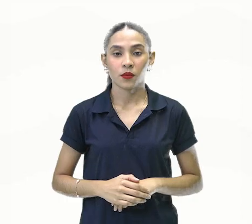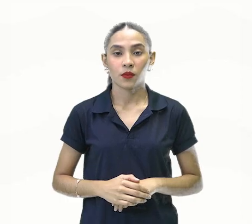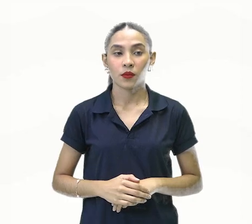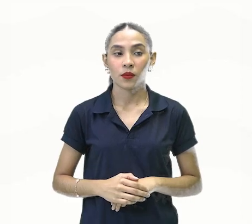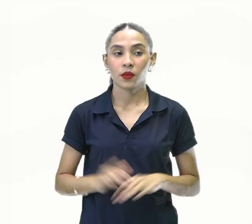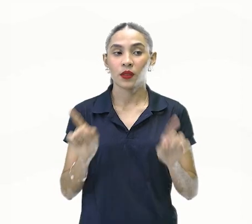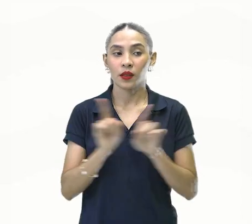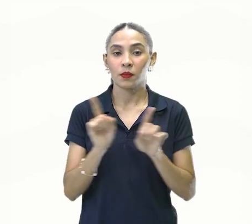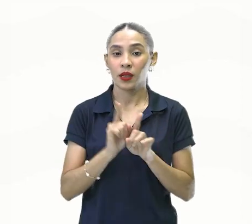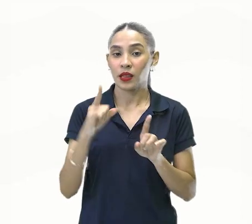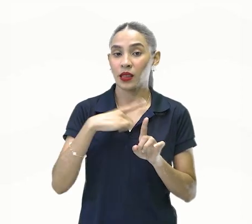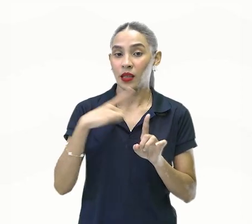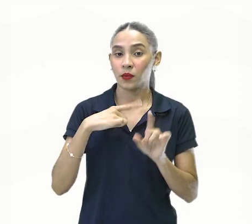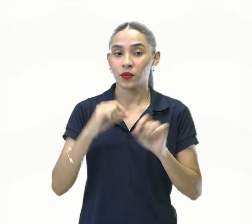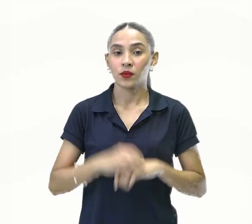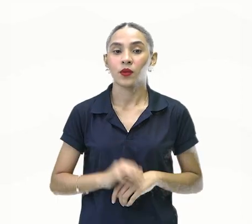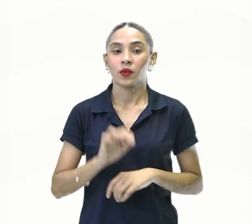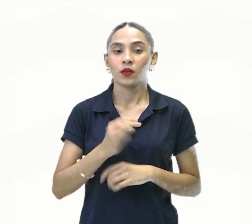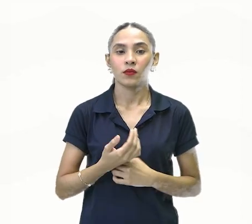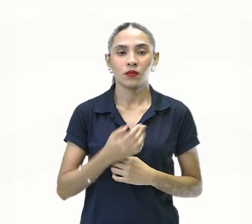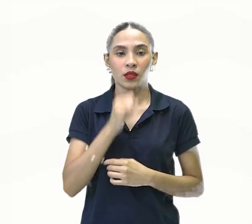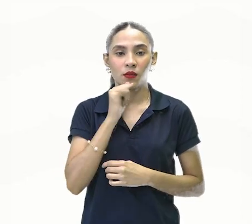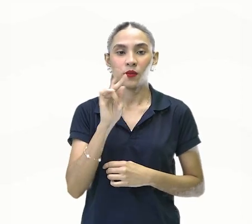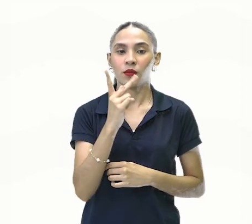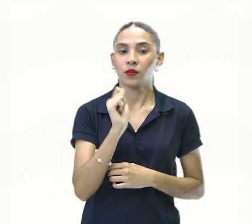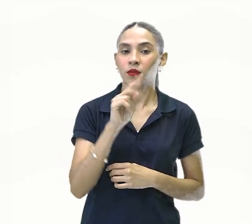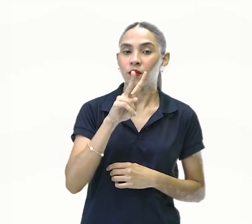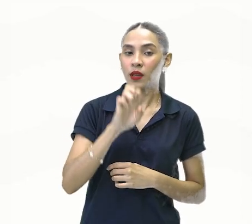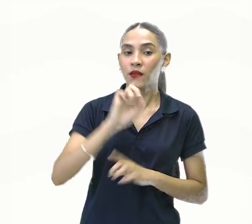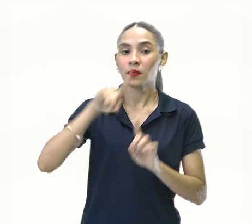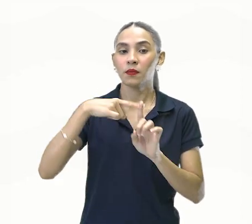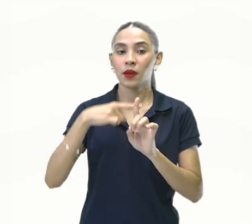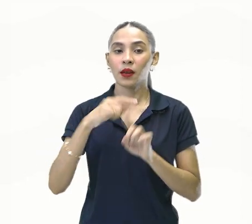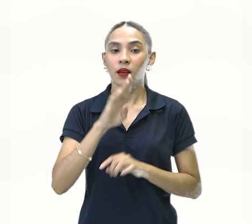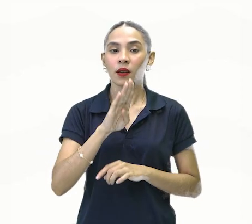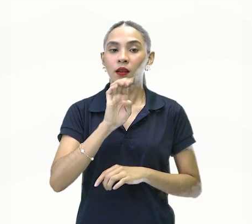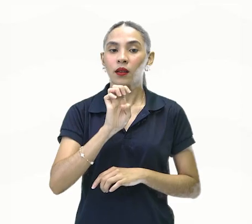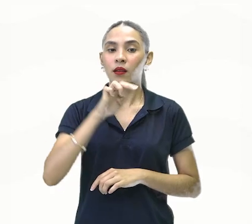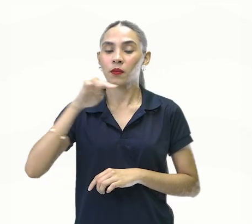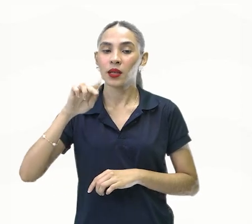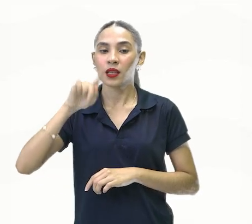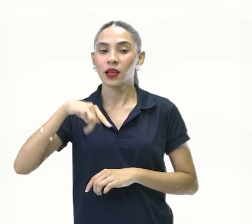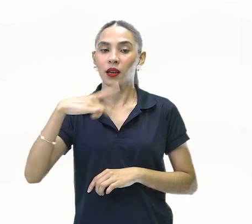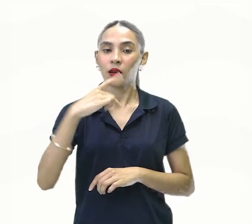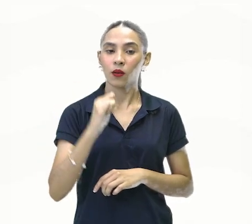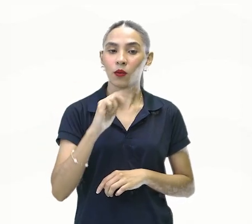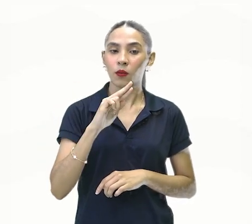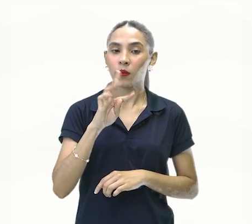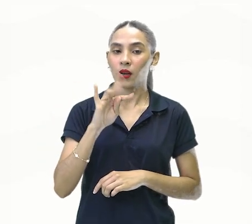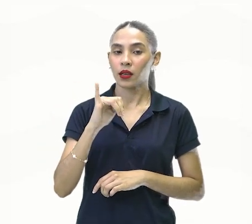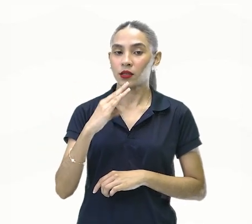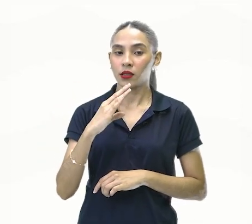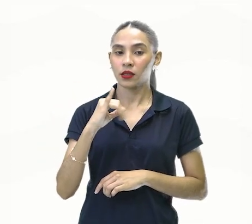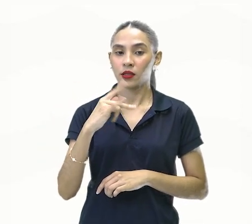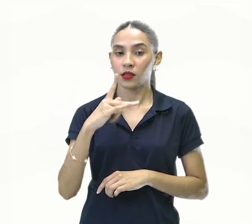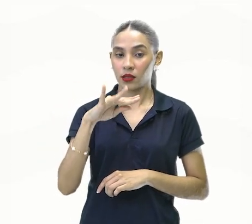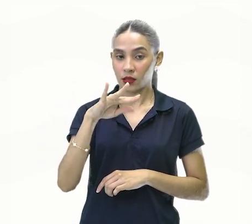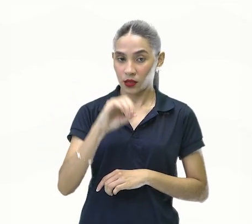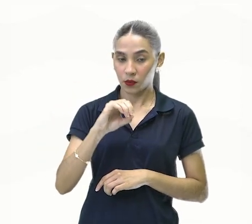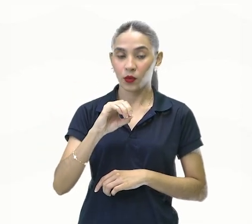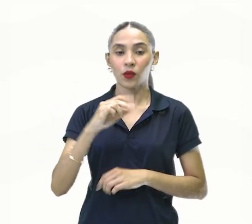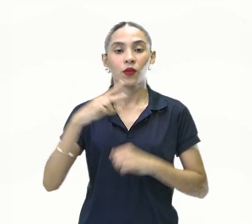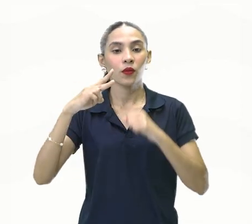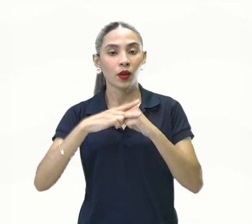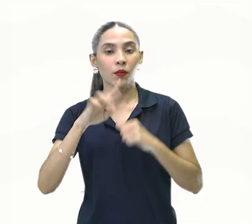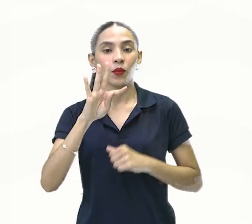Então nós temos aqui, né, o have, mais been, que é o particípio do verbo to be, né? Estado, ele sempre